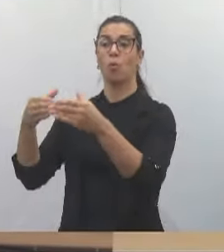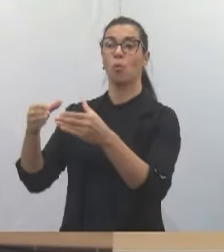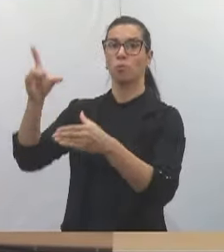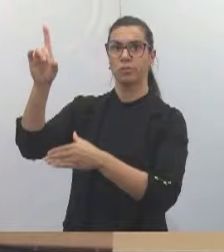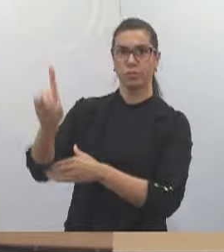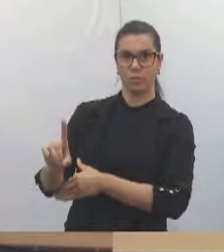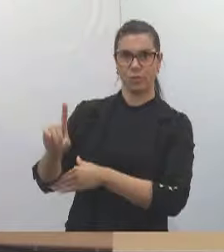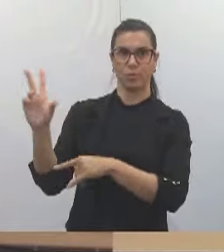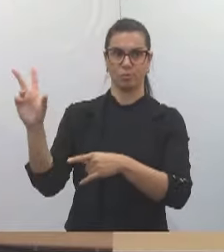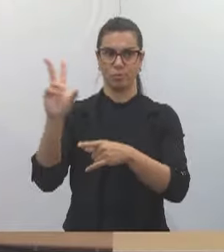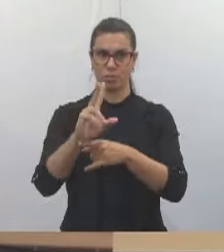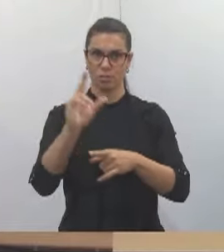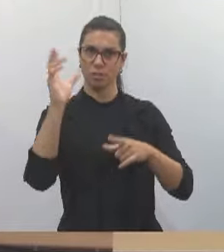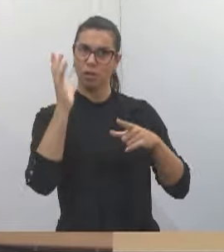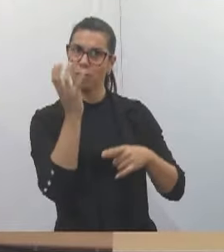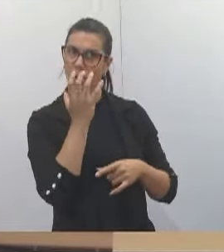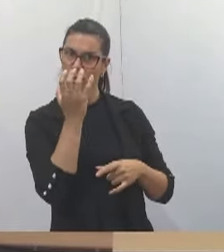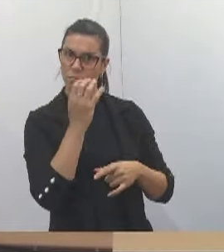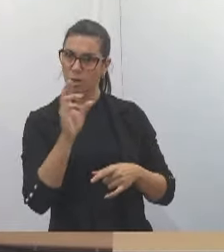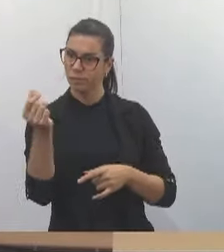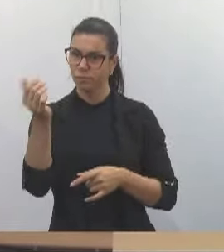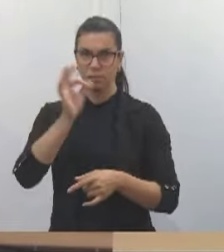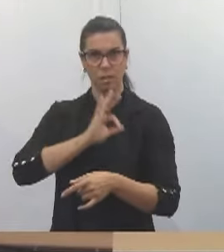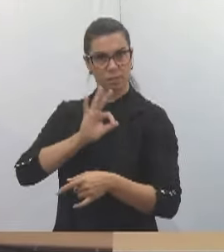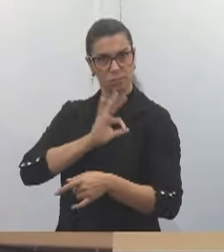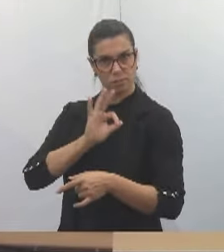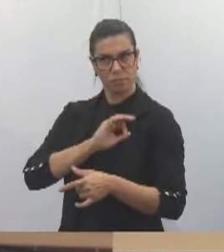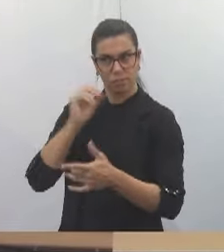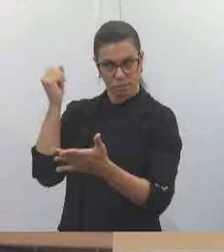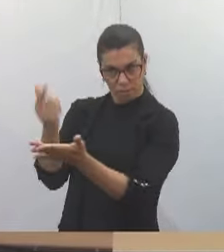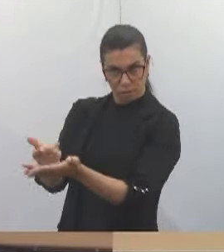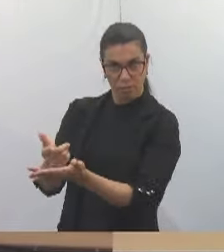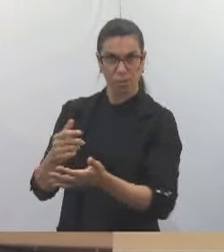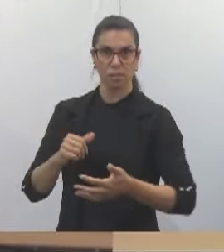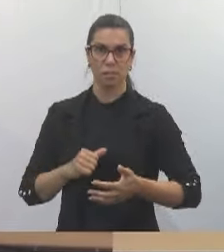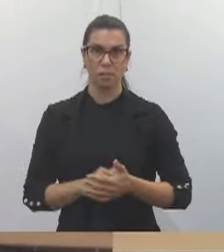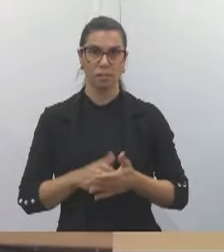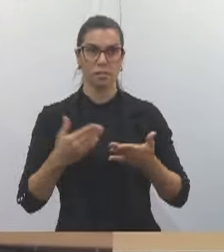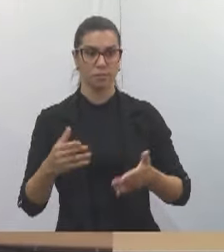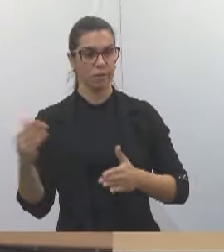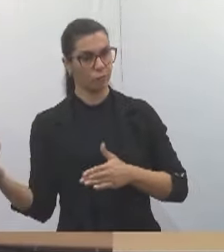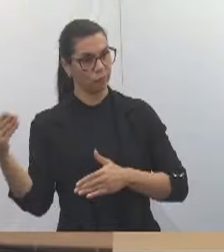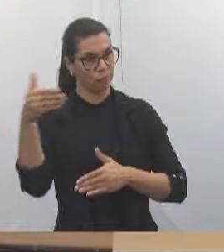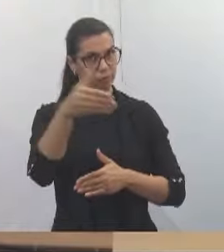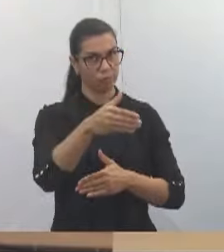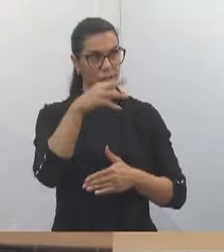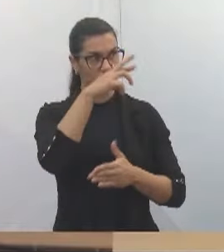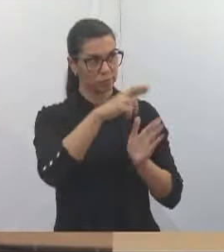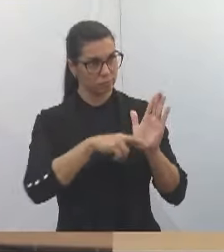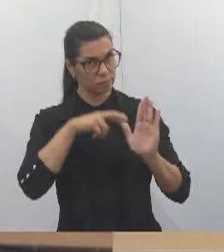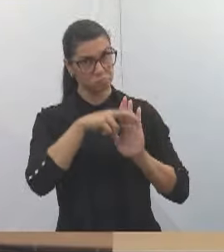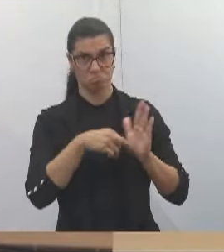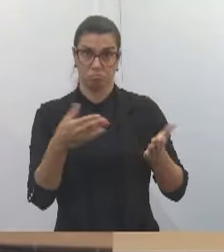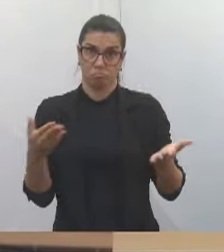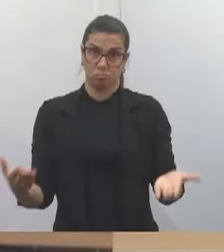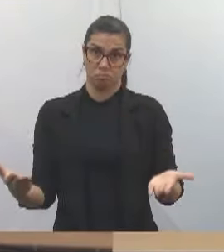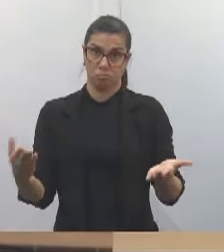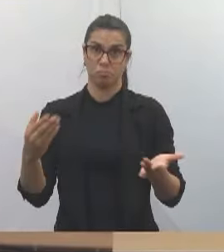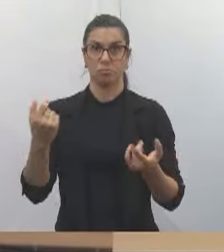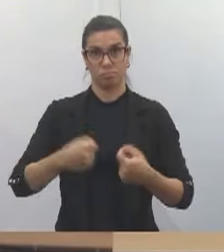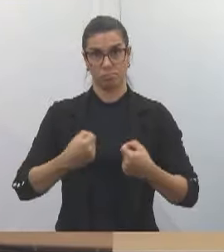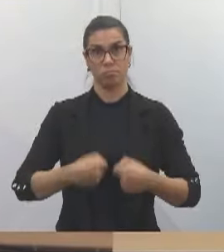aos animais, que ganha o seu salário, vai lá para fazer o trabalho de fiscalização. Pelo menos eu penso que é assim que deveria